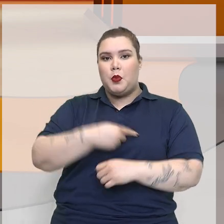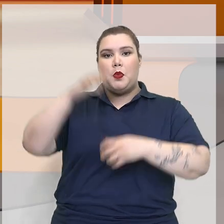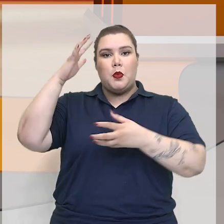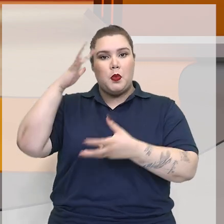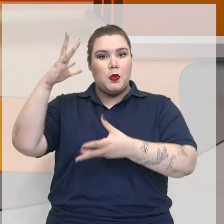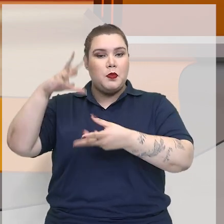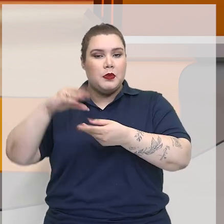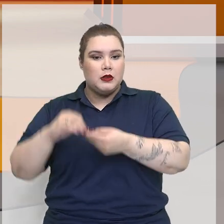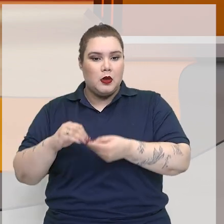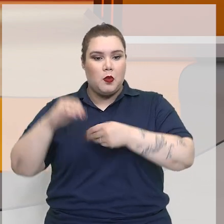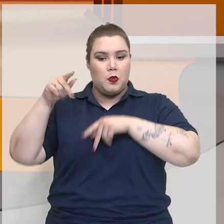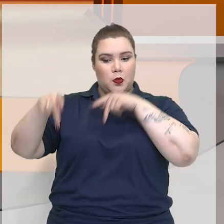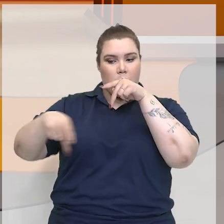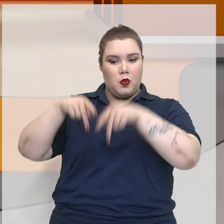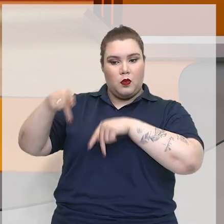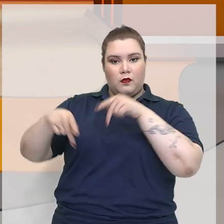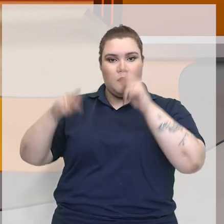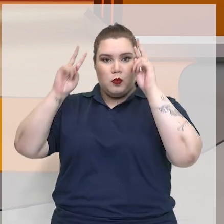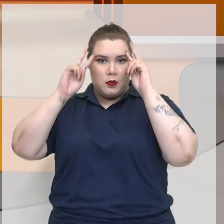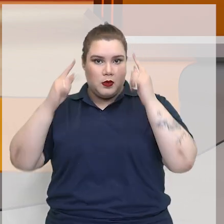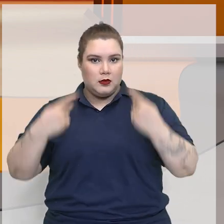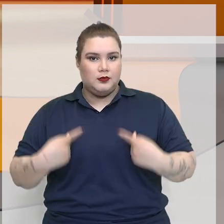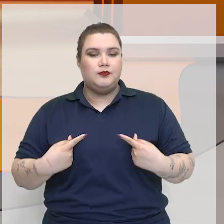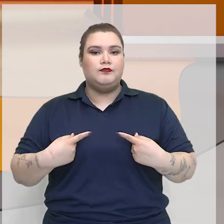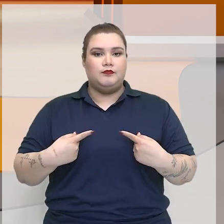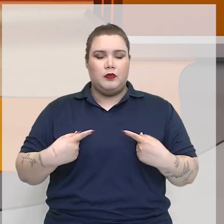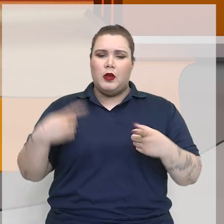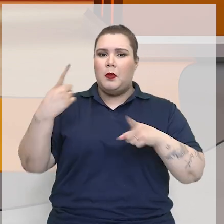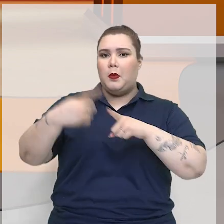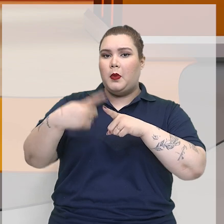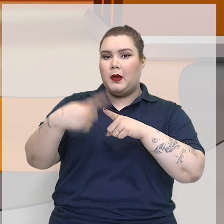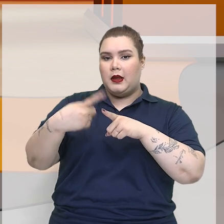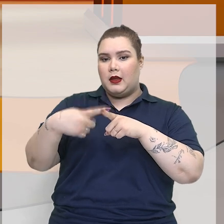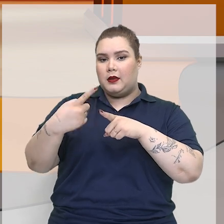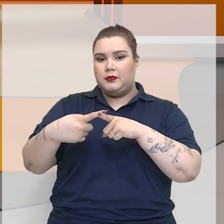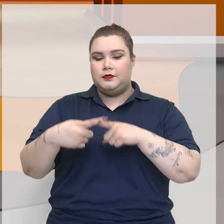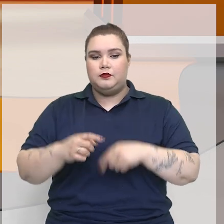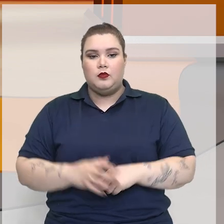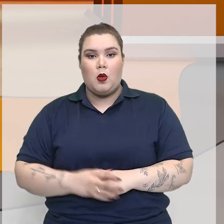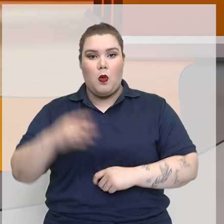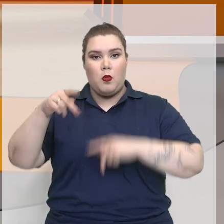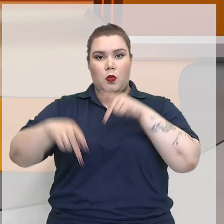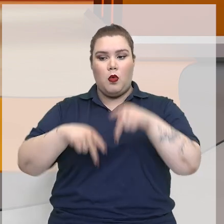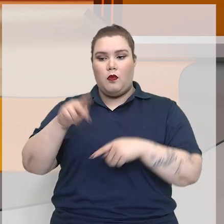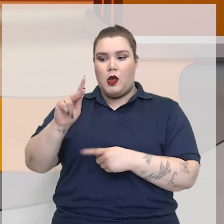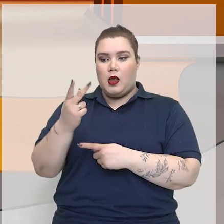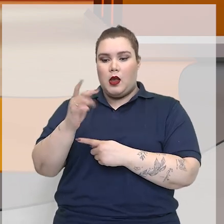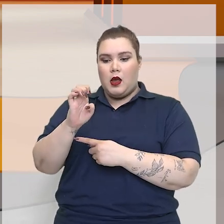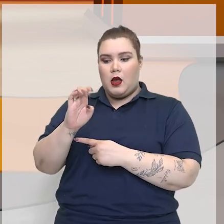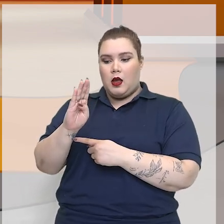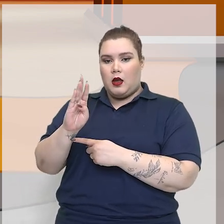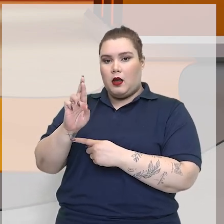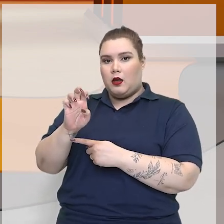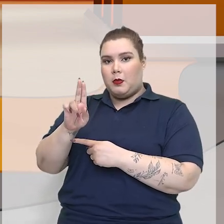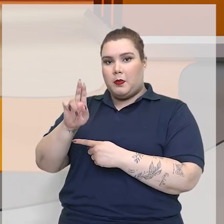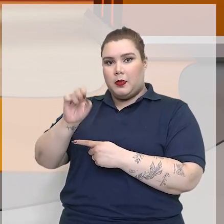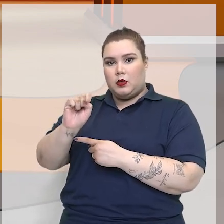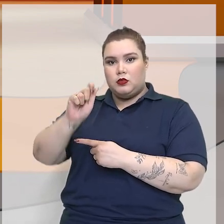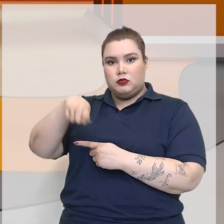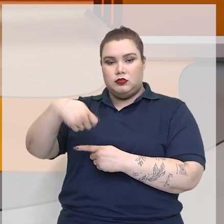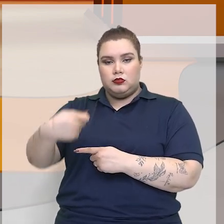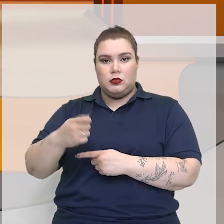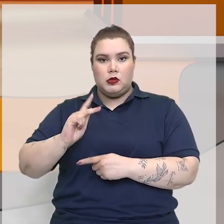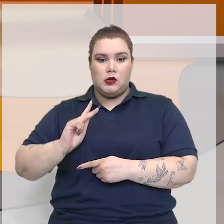compreendermos a civilização humana, pois, né, os hebreus, eles irão,